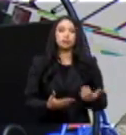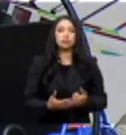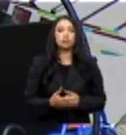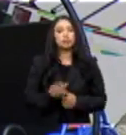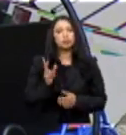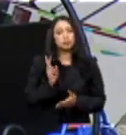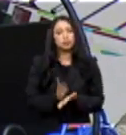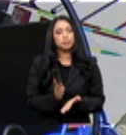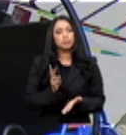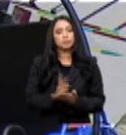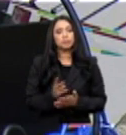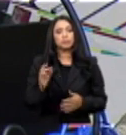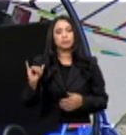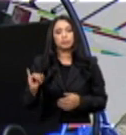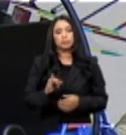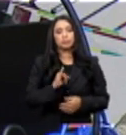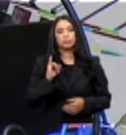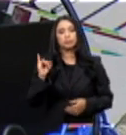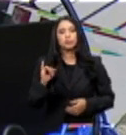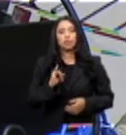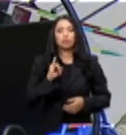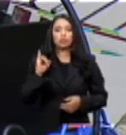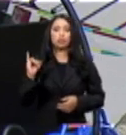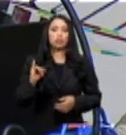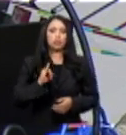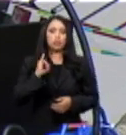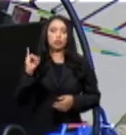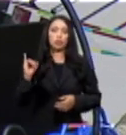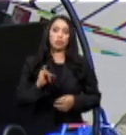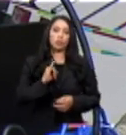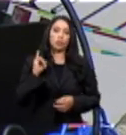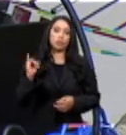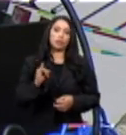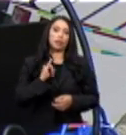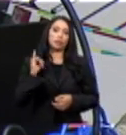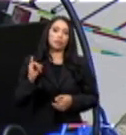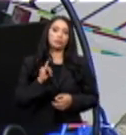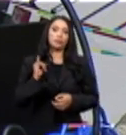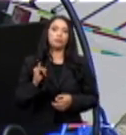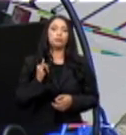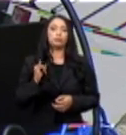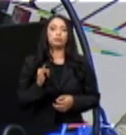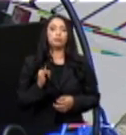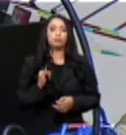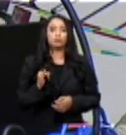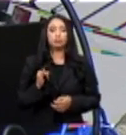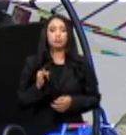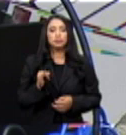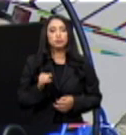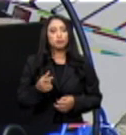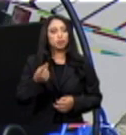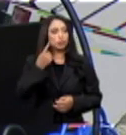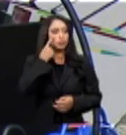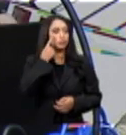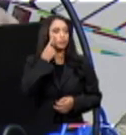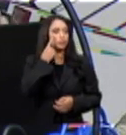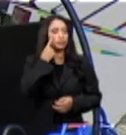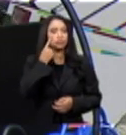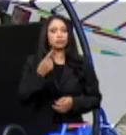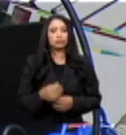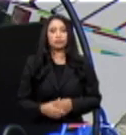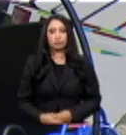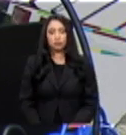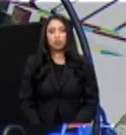são importantes. Eu gostaria, senhor presidente, antes de iniciar a leitura do meu voto, fazer algumas observações pontuais, até